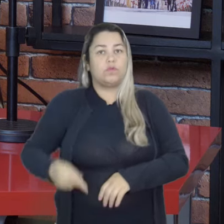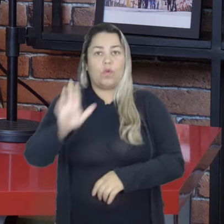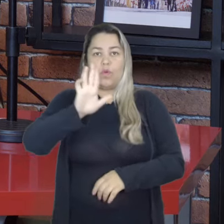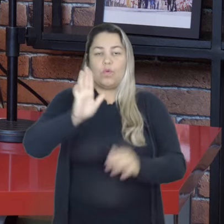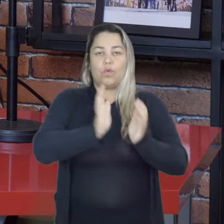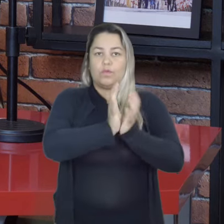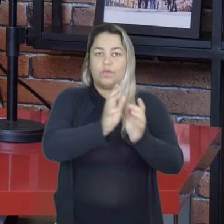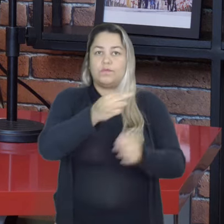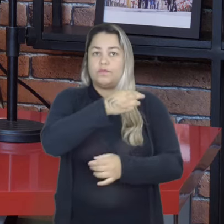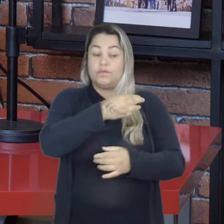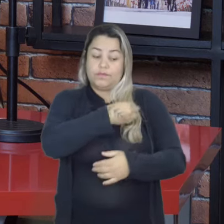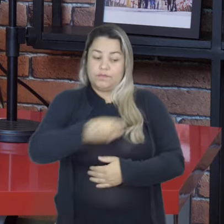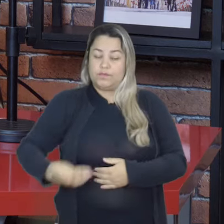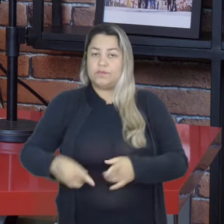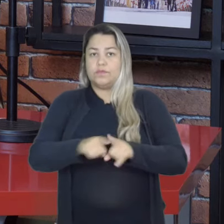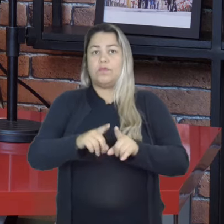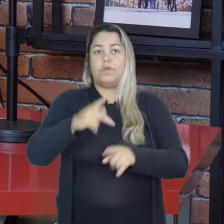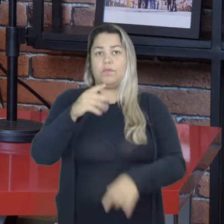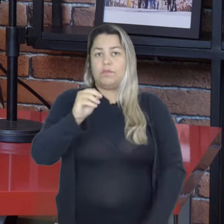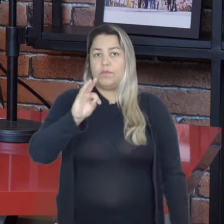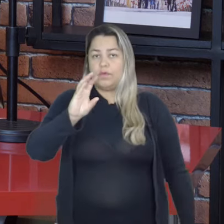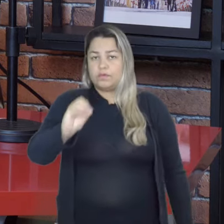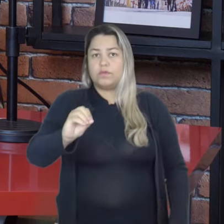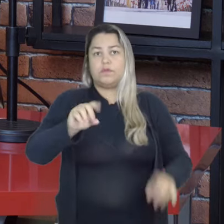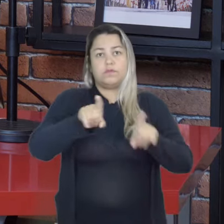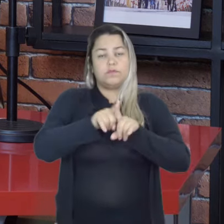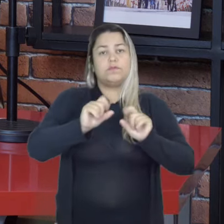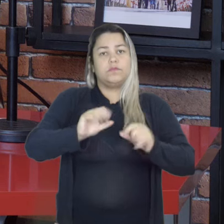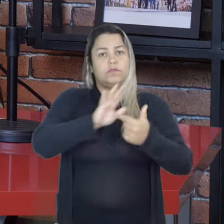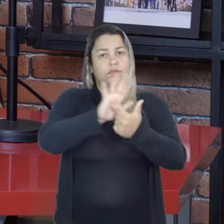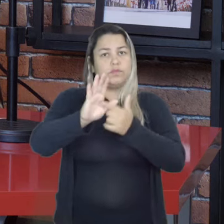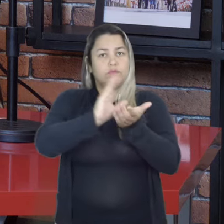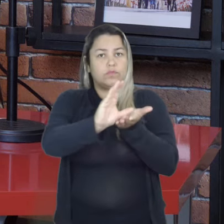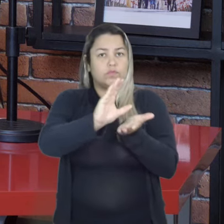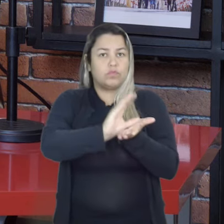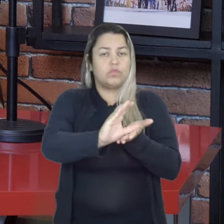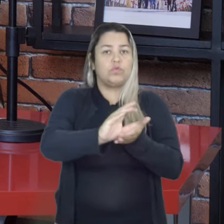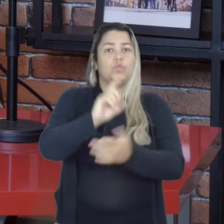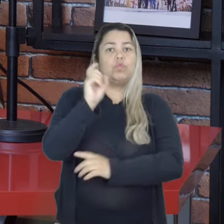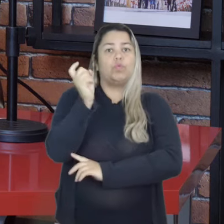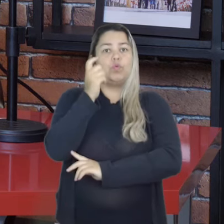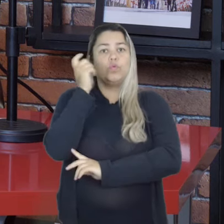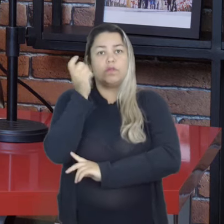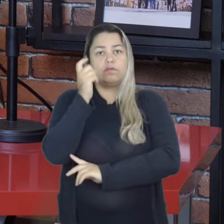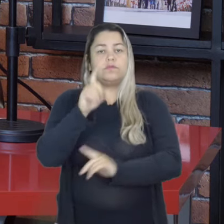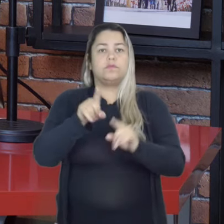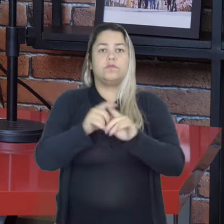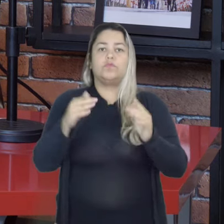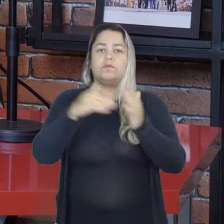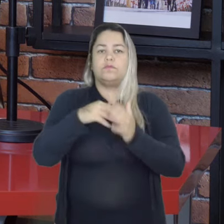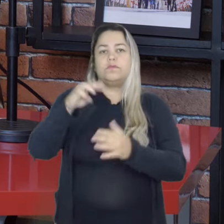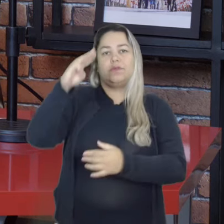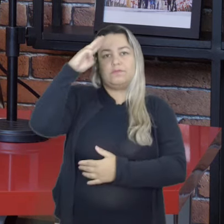O presidente Lula e uma comitiva de ministros estiveram em Porto Alegre no dia 15 de março para apresentar investimentos do governo federal no Rio Grande do